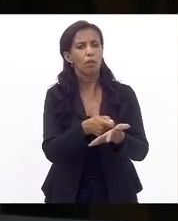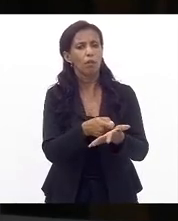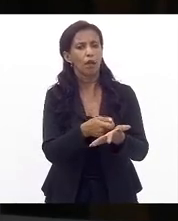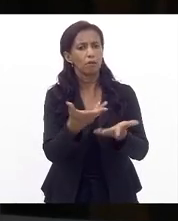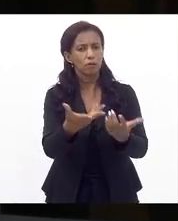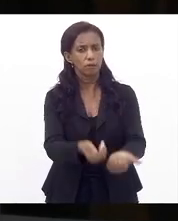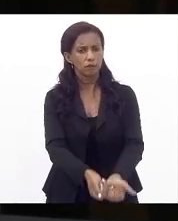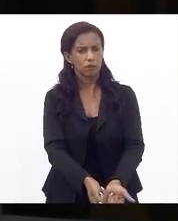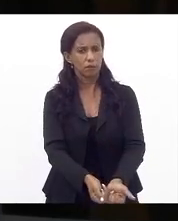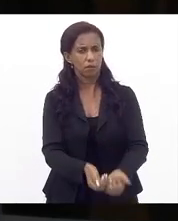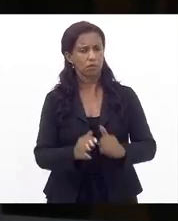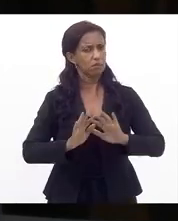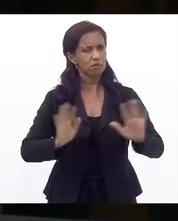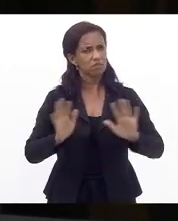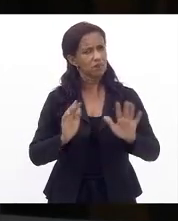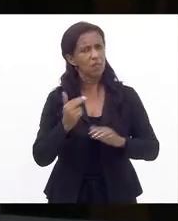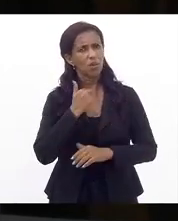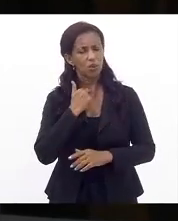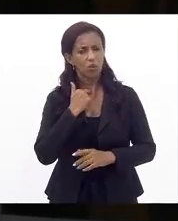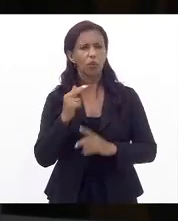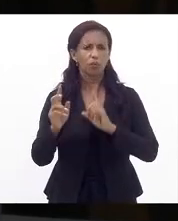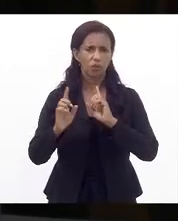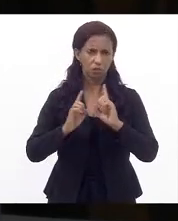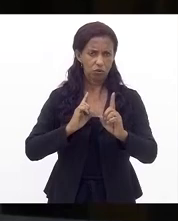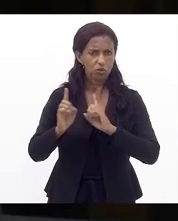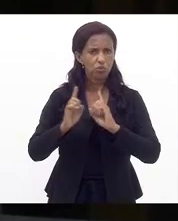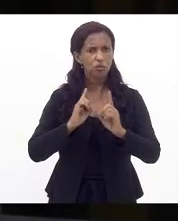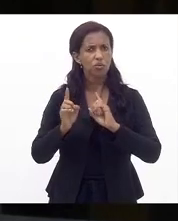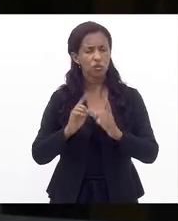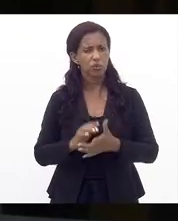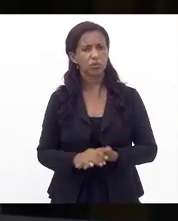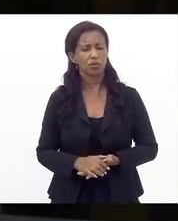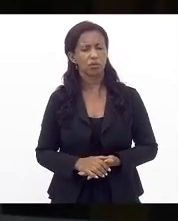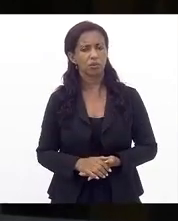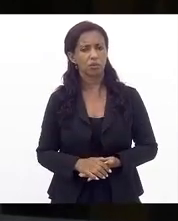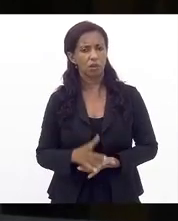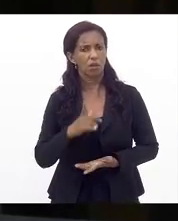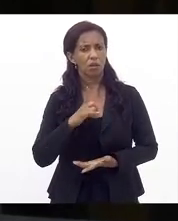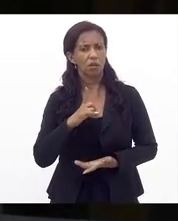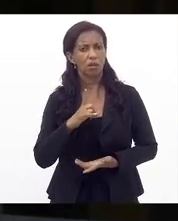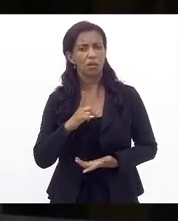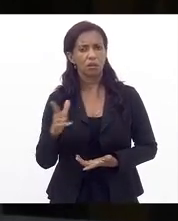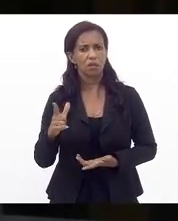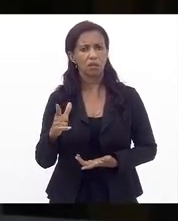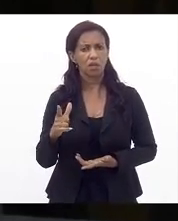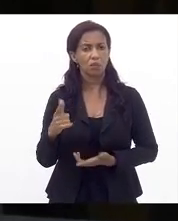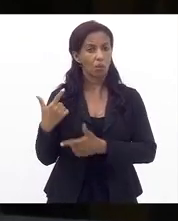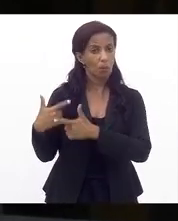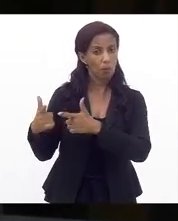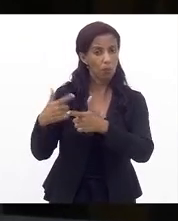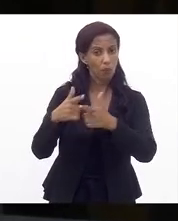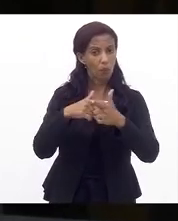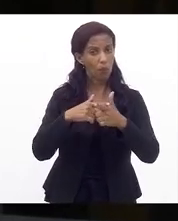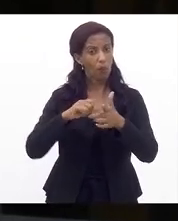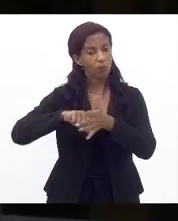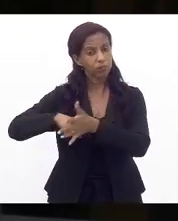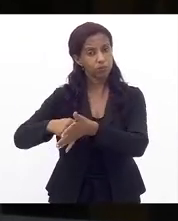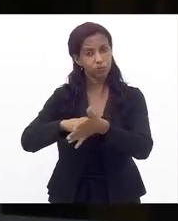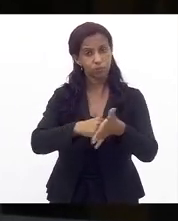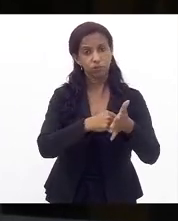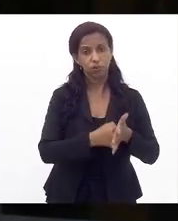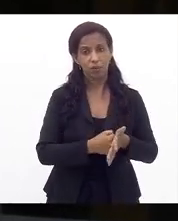fazer não nós podemos discutir eventualmente mas temos um sério risco de ter as contas bloqueadas